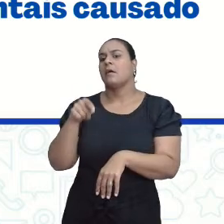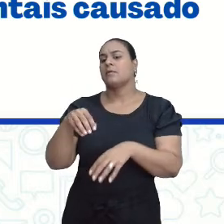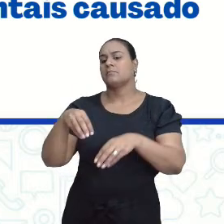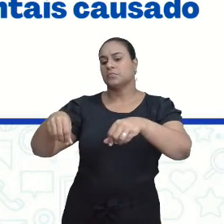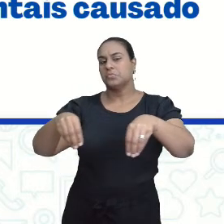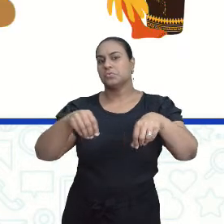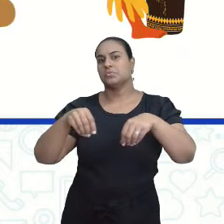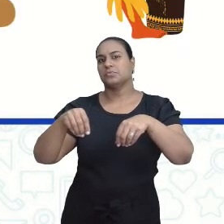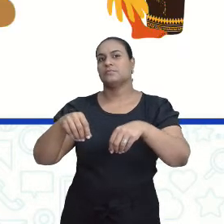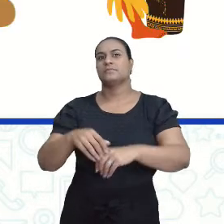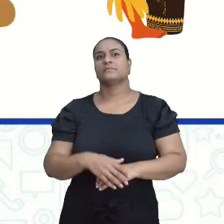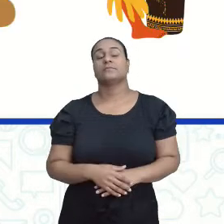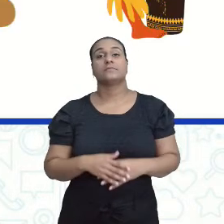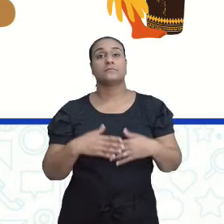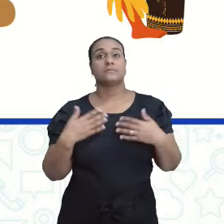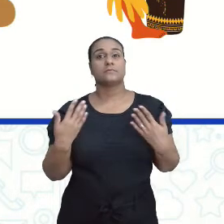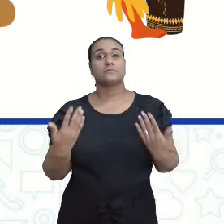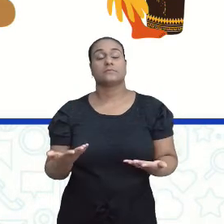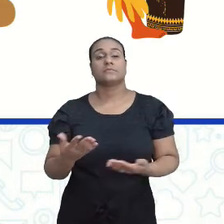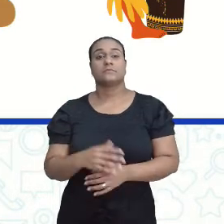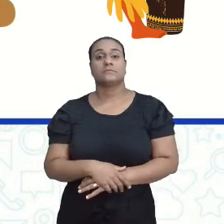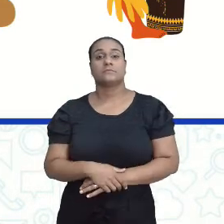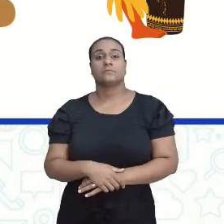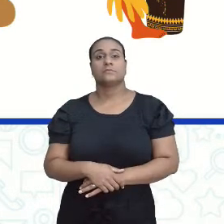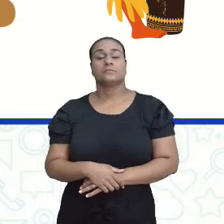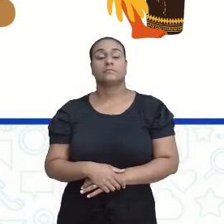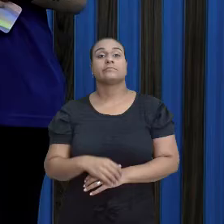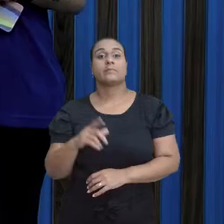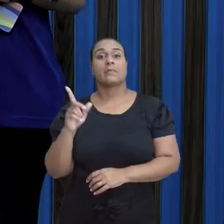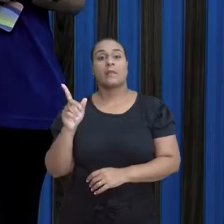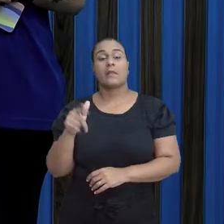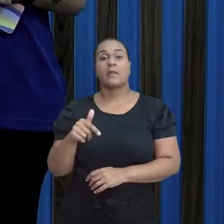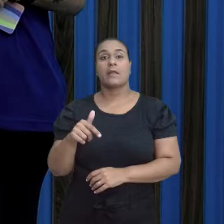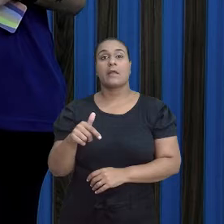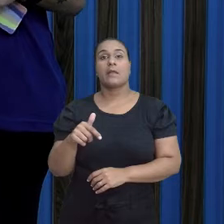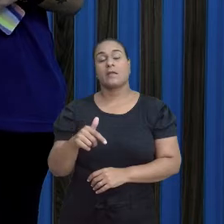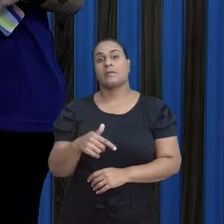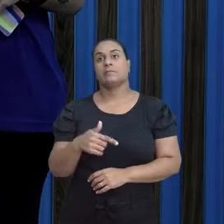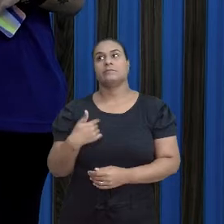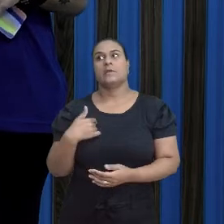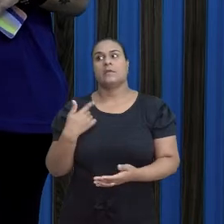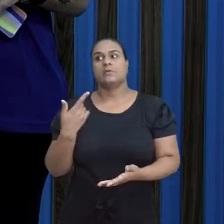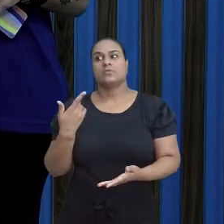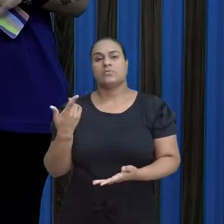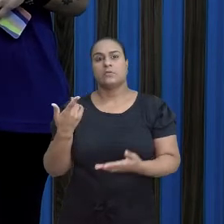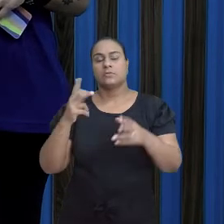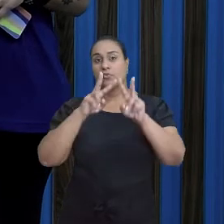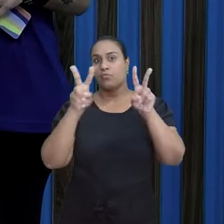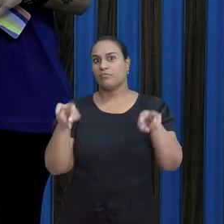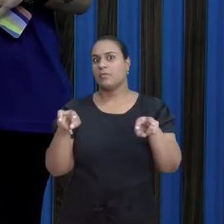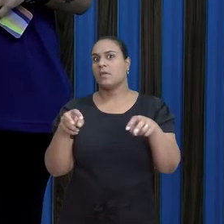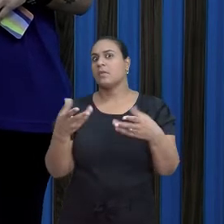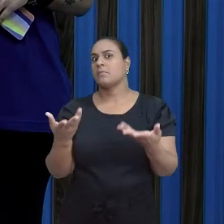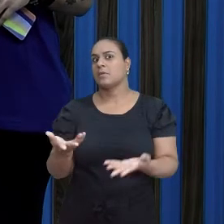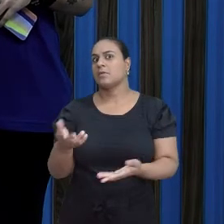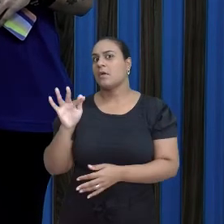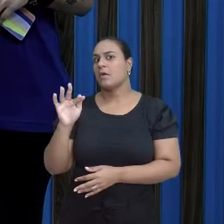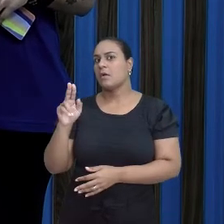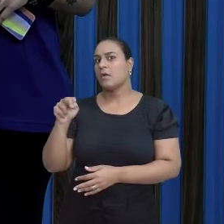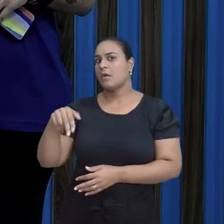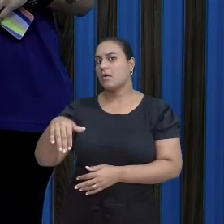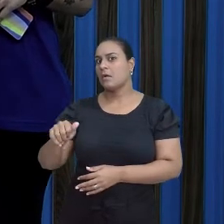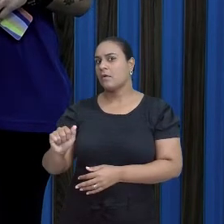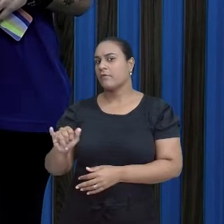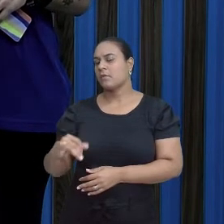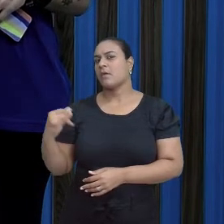nessas terras, certo? Então, é justamente isso que a gente trata aqui, e esse órgão é essencial,